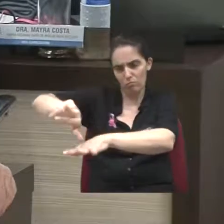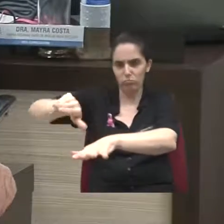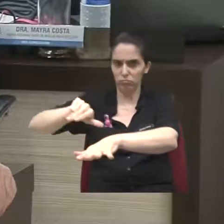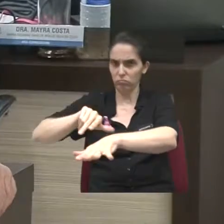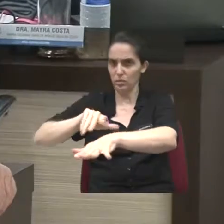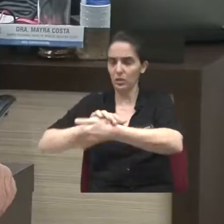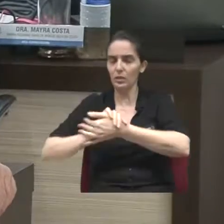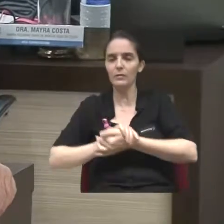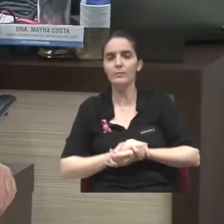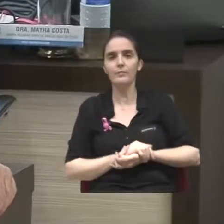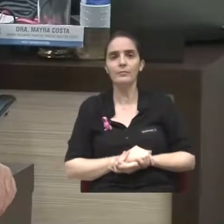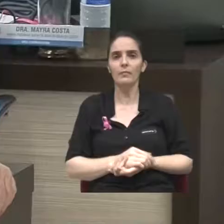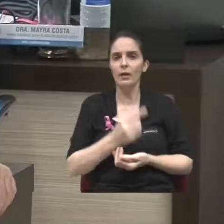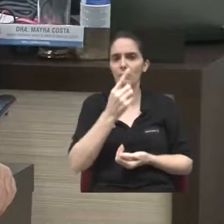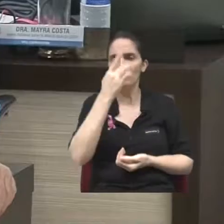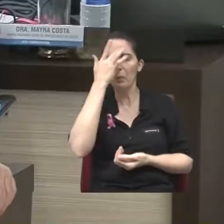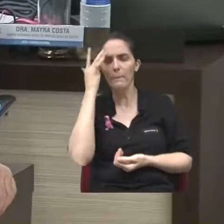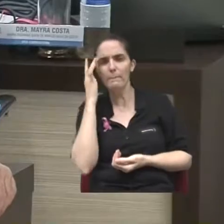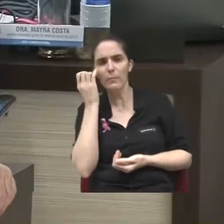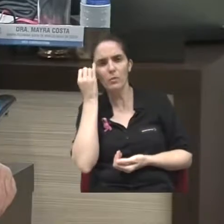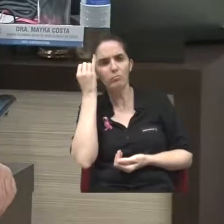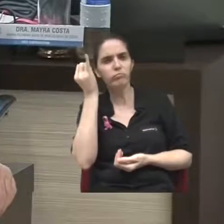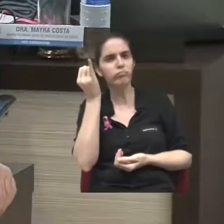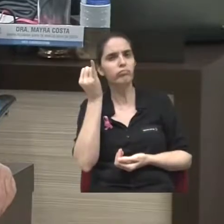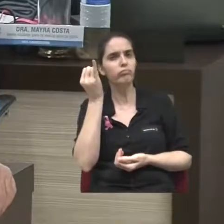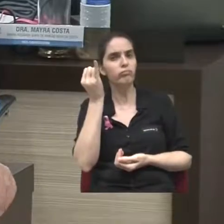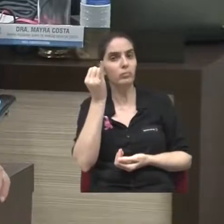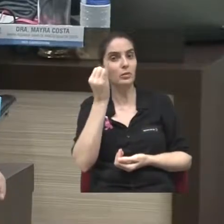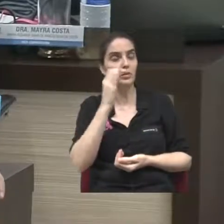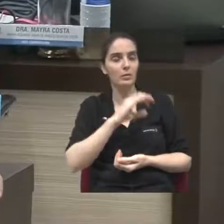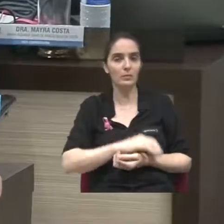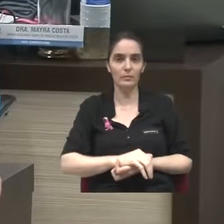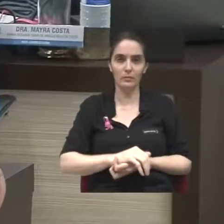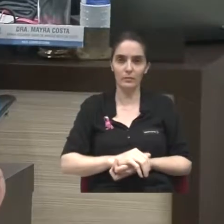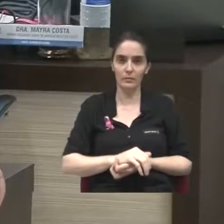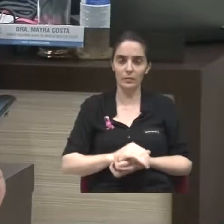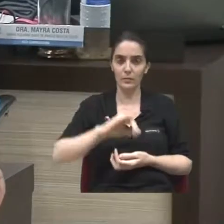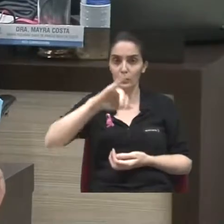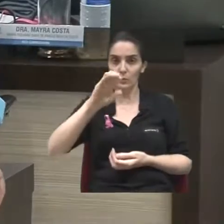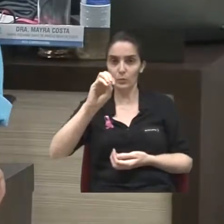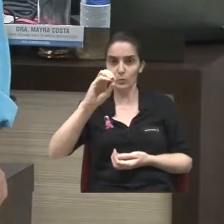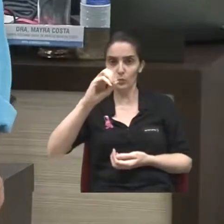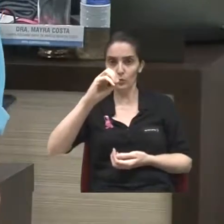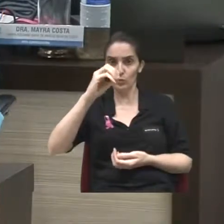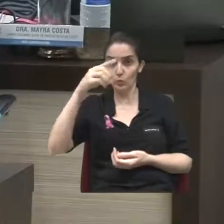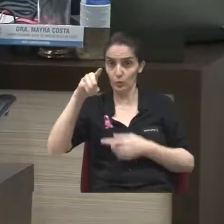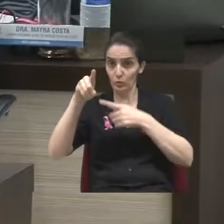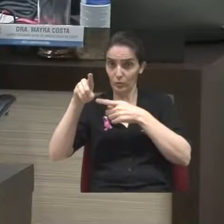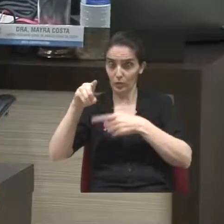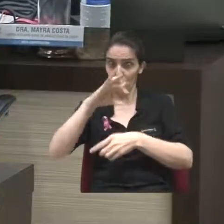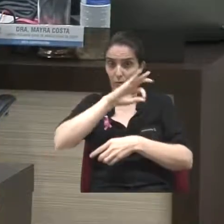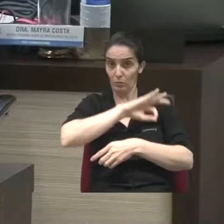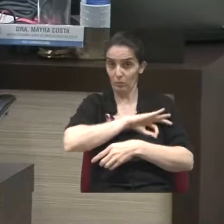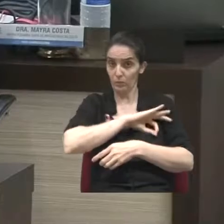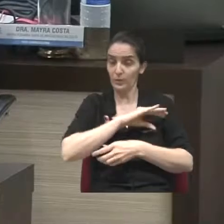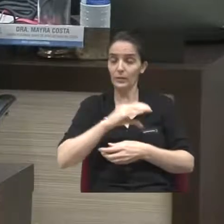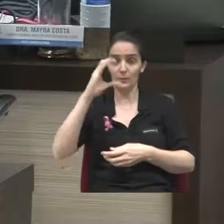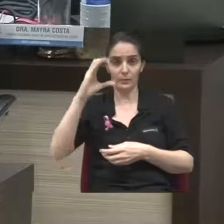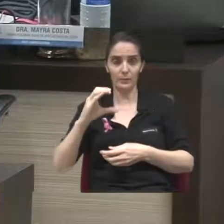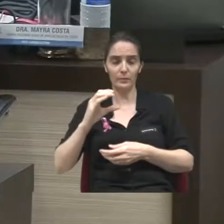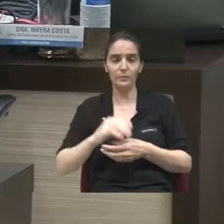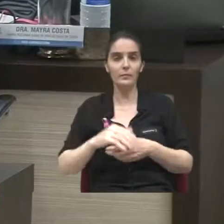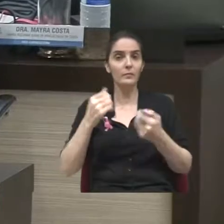das pessoas que deu a ideia foi o guarda civil municipal, o João. Ele disse que precisava colocar